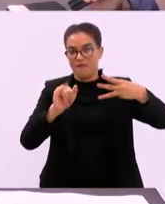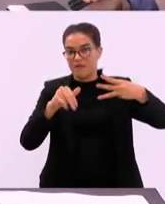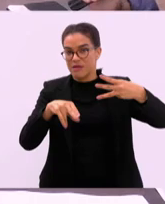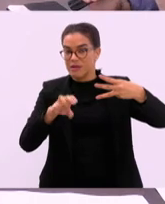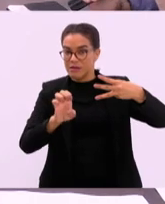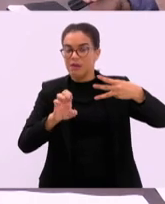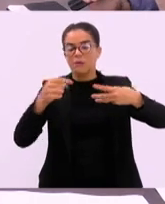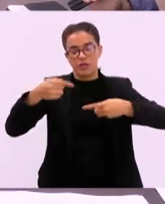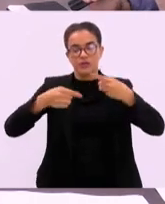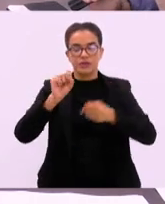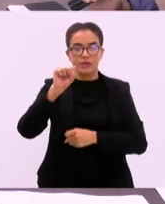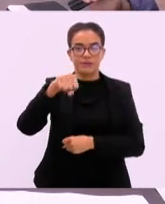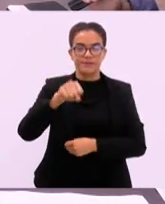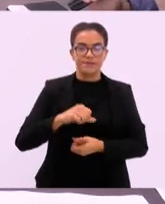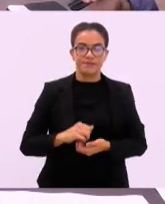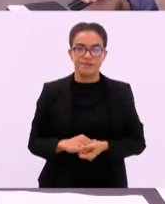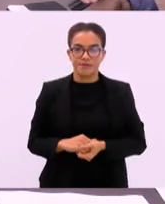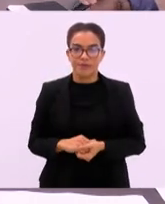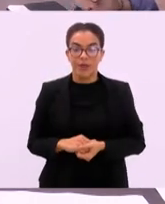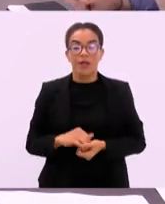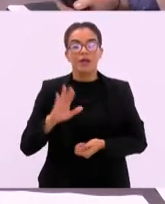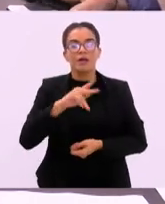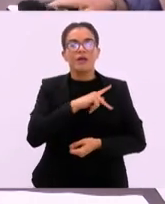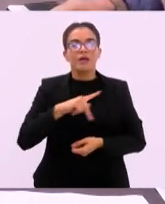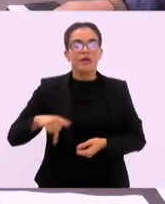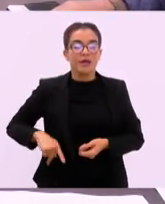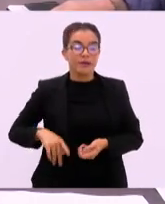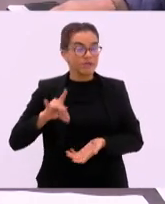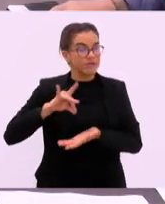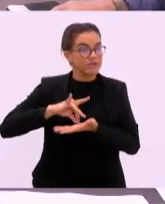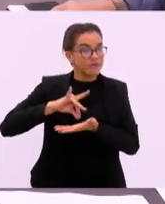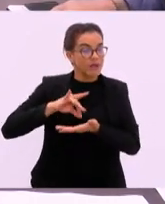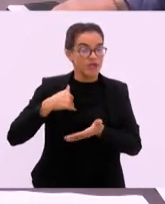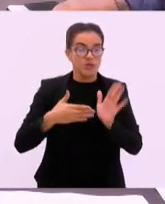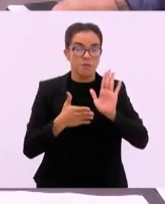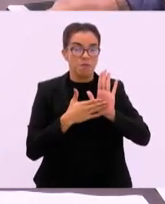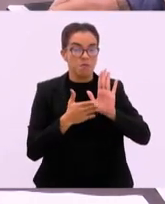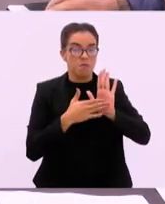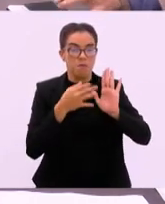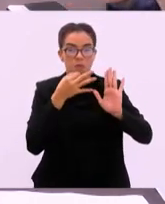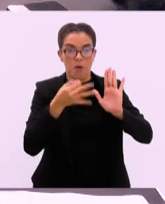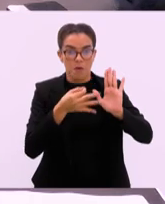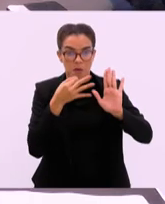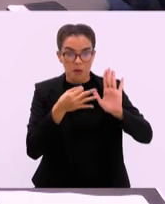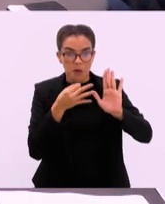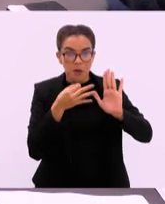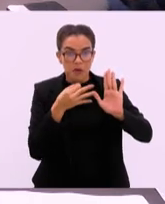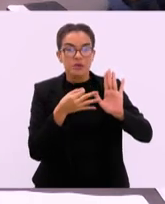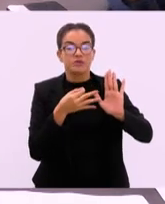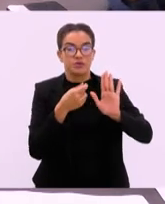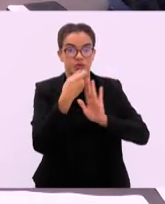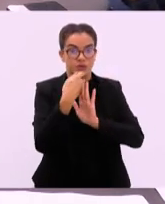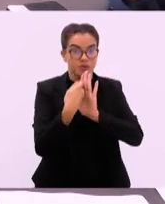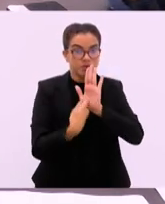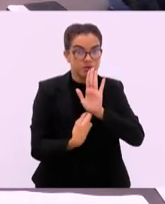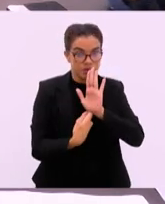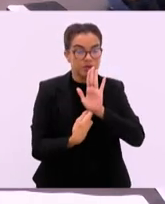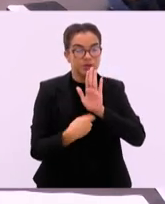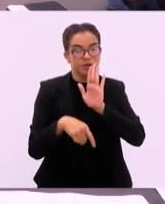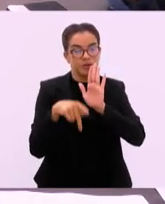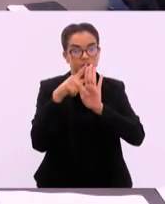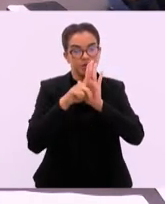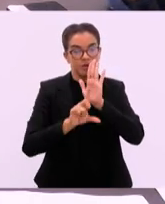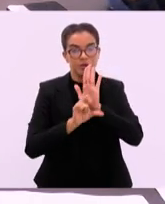Para discutir, deputado Serafini. Senhor presidente, o que a gente, na verdade, propôs aqui no contexto aqui do